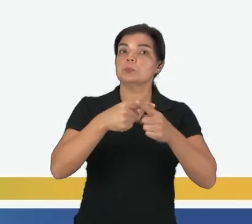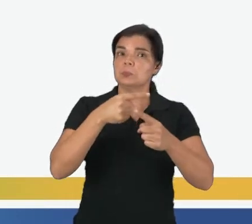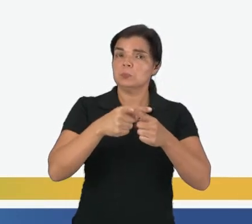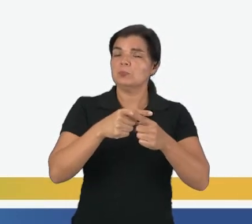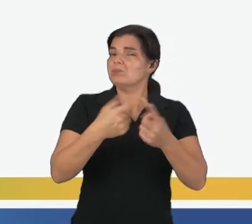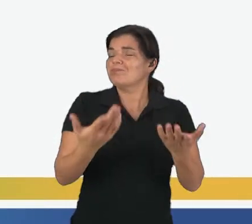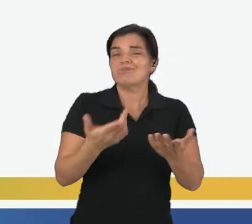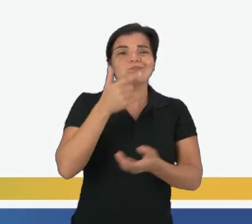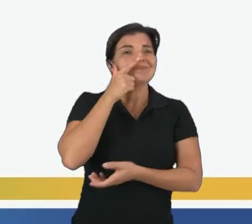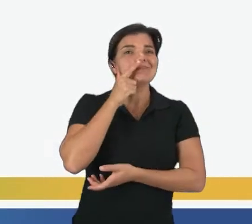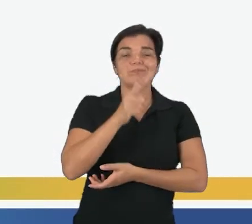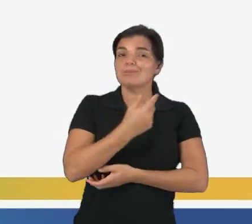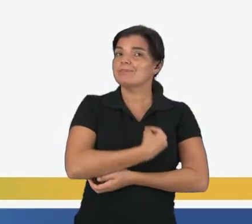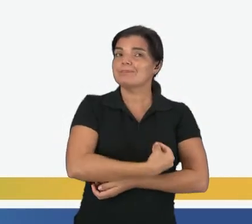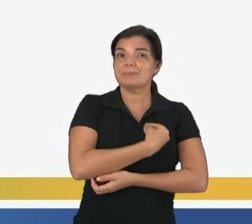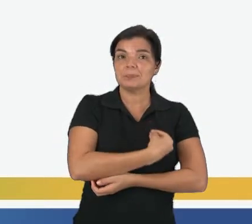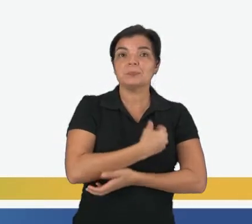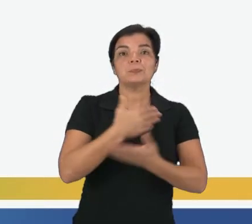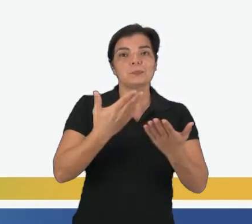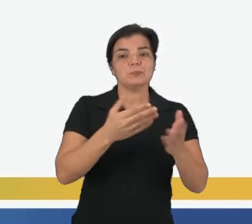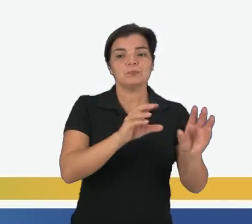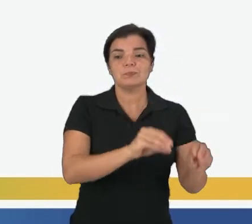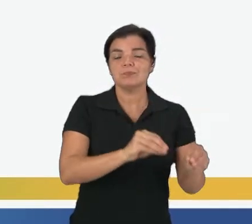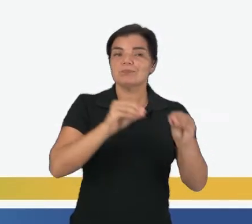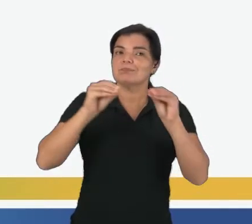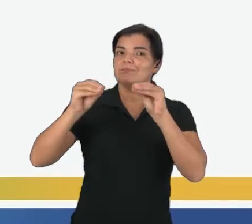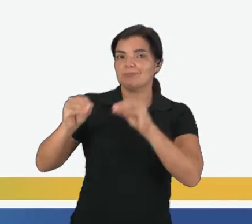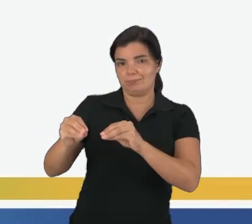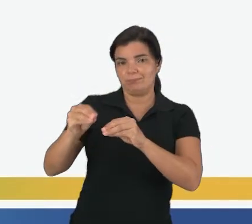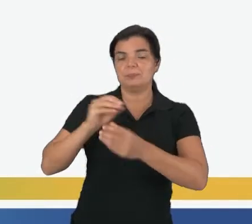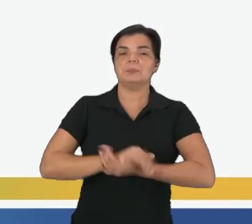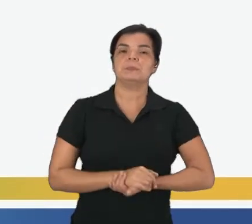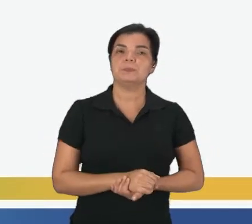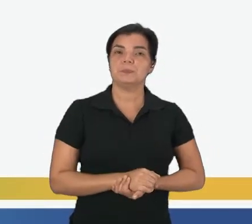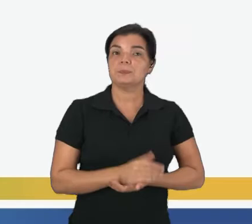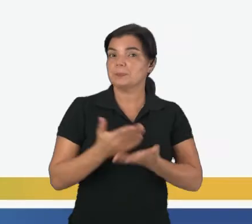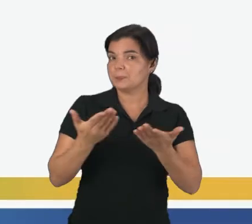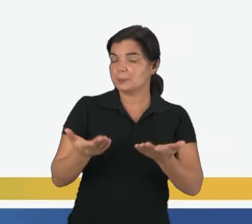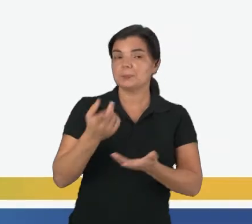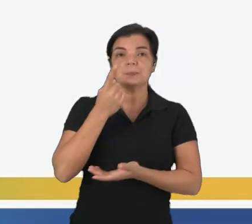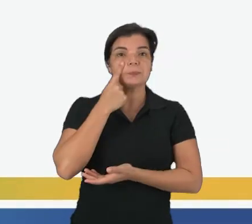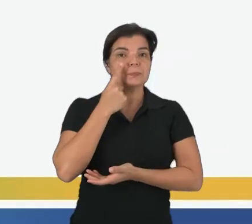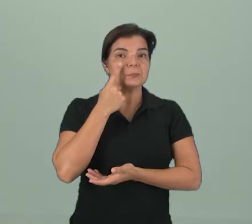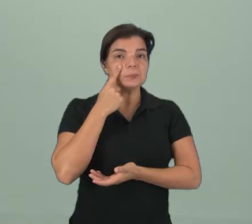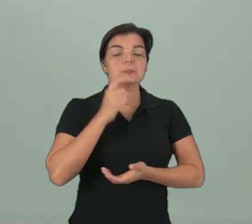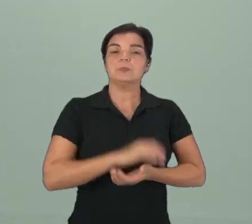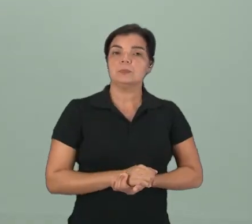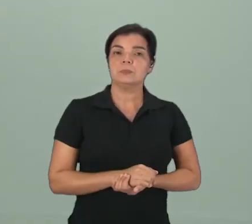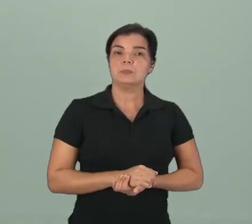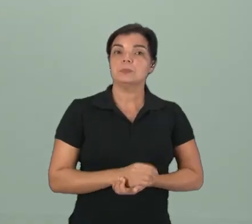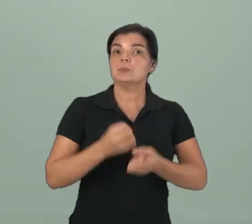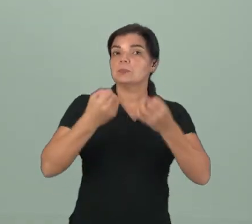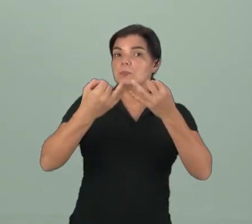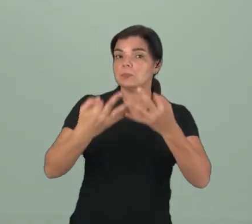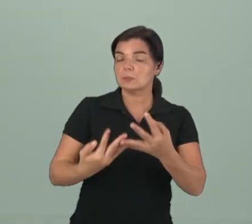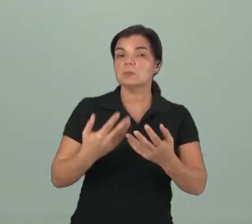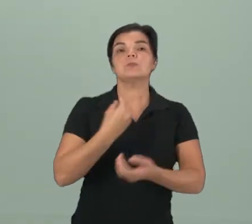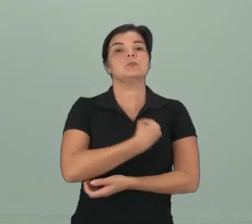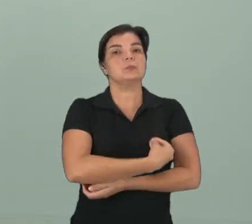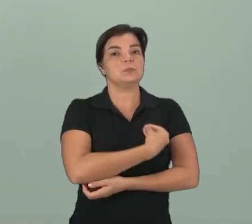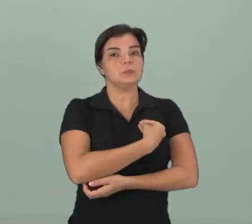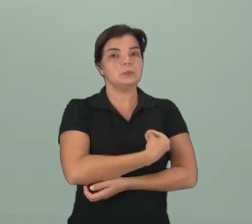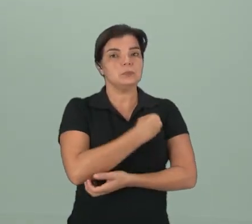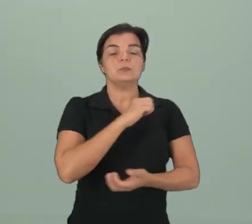muitos não conseguem sobreviver quando são retirados de lá. Agora, olha só, turma, nós estamos falando que